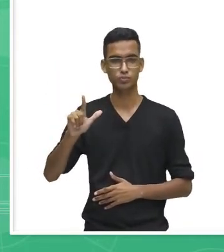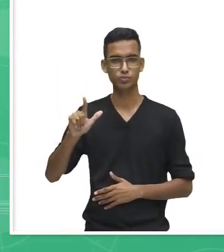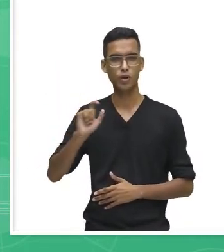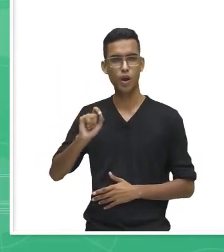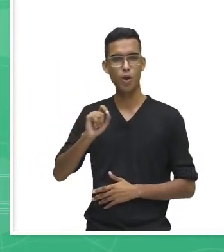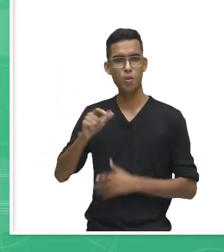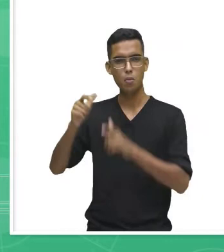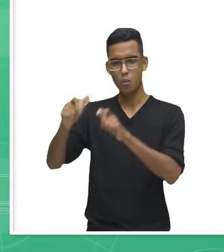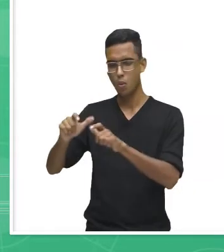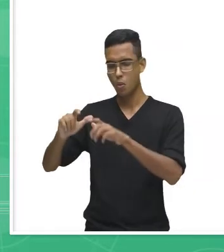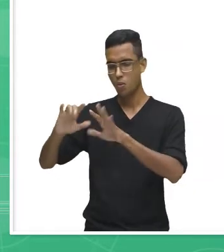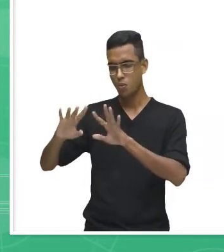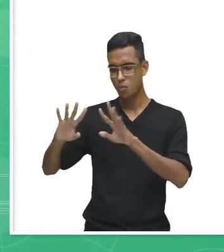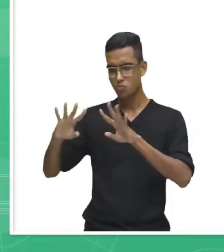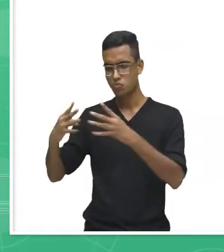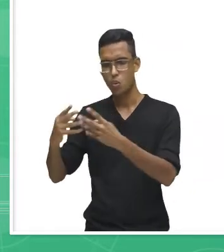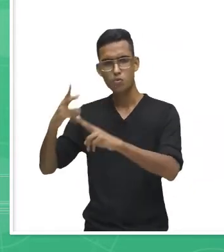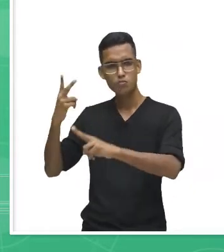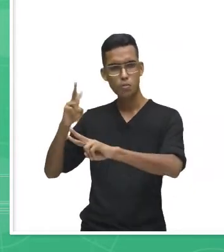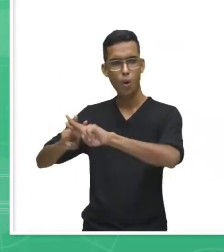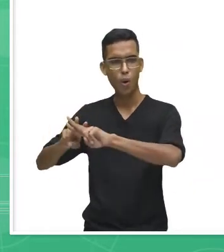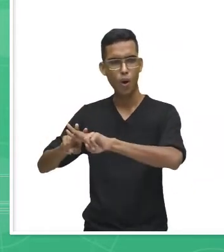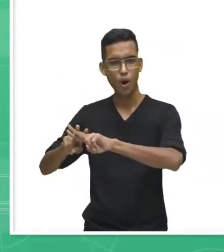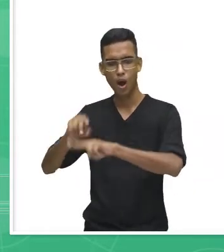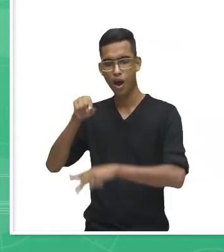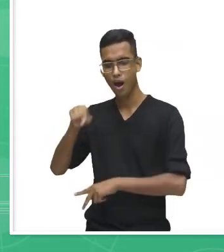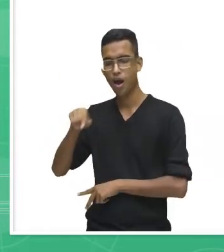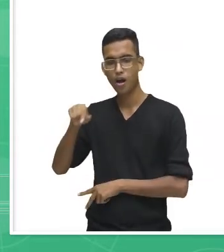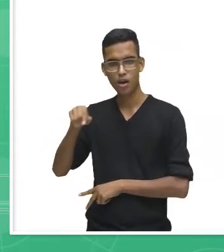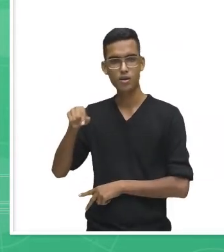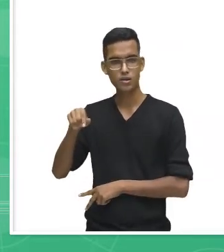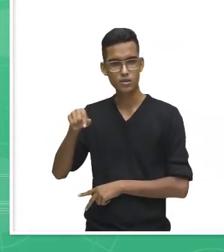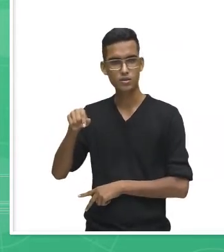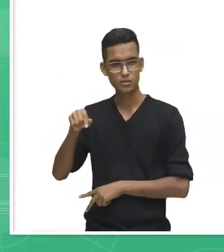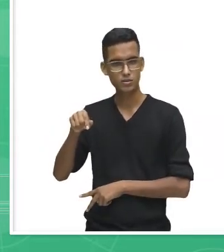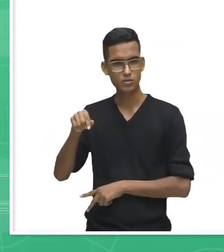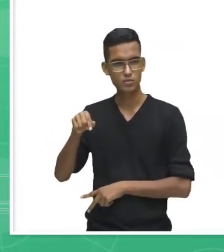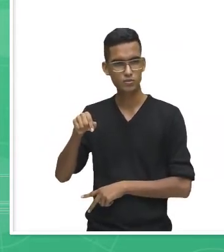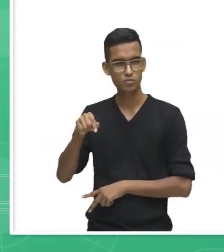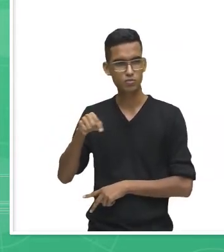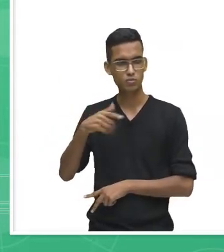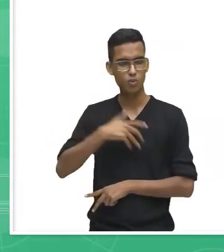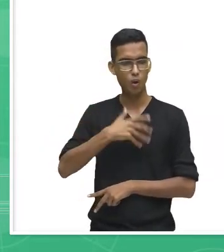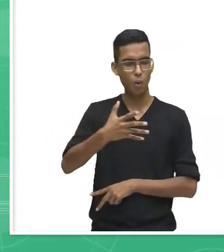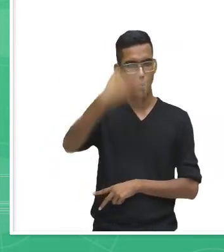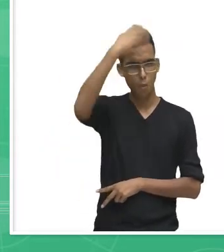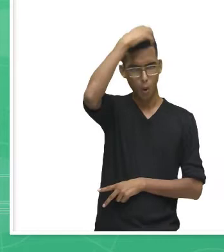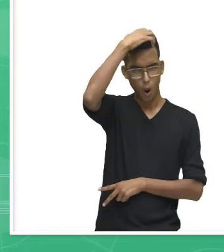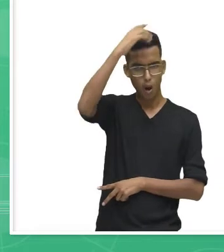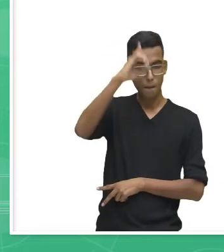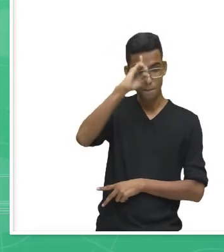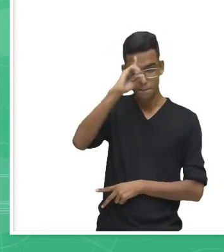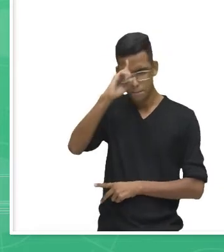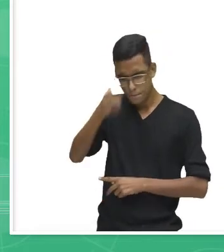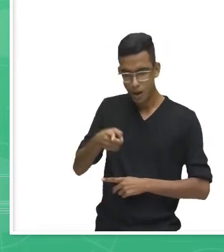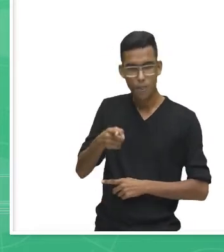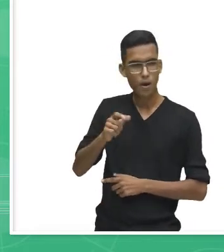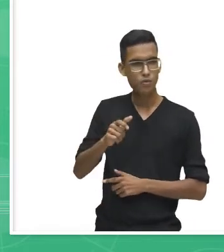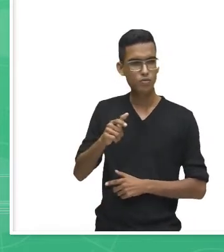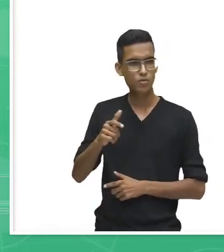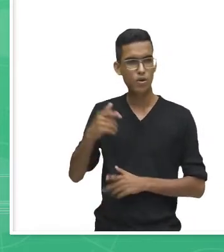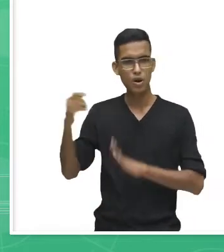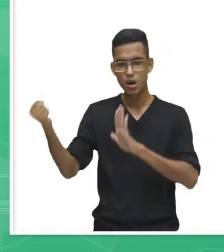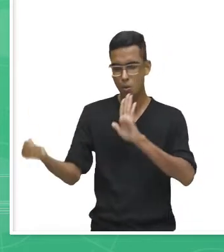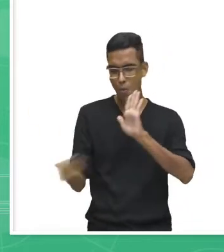francês, porque era para lá que o monarca mandava, né, os seus inimigos pessoais, aqueles que atentavam diretamente contra